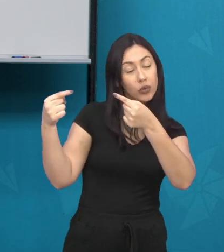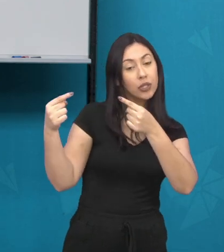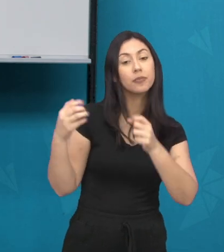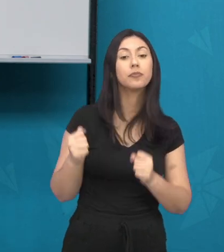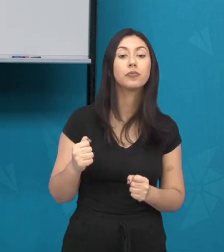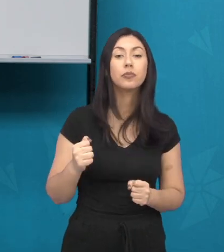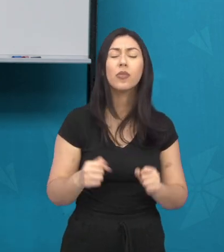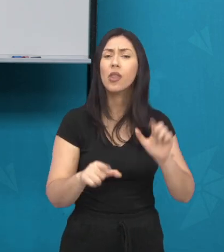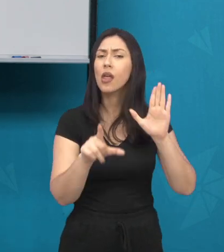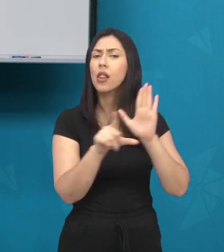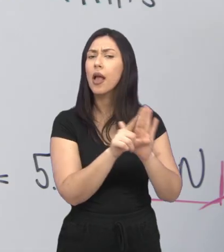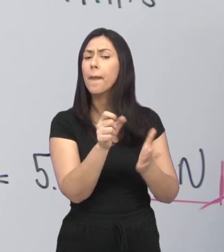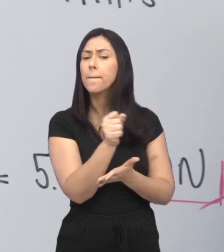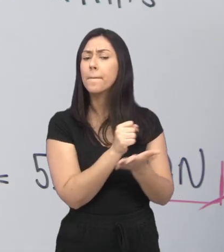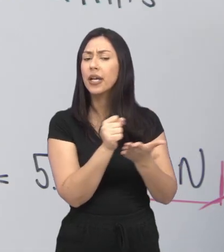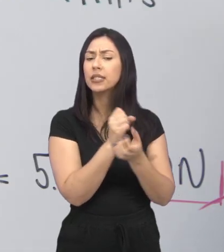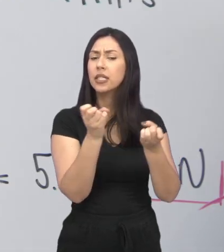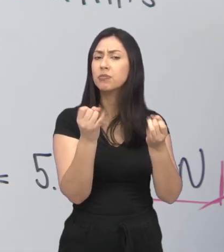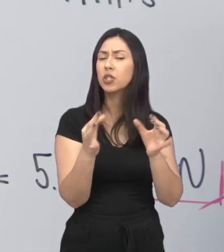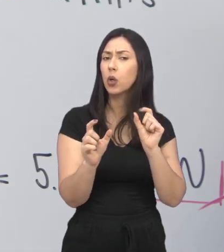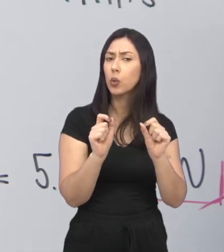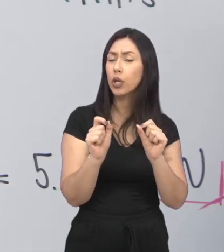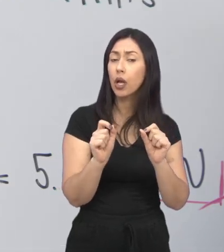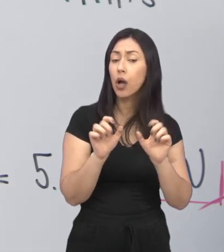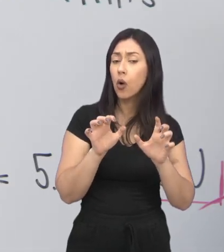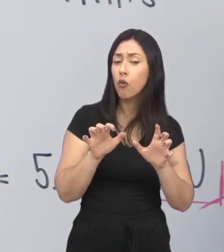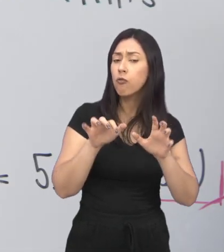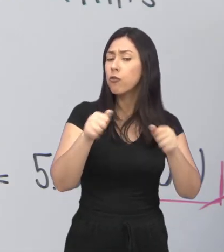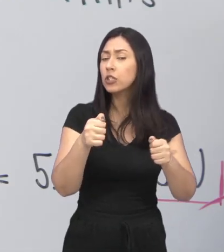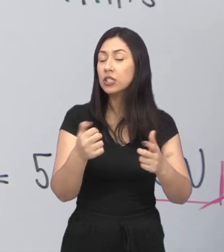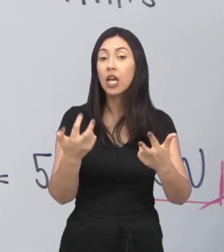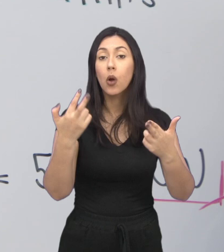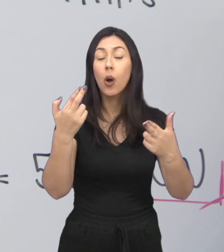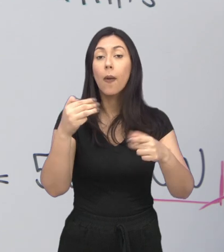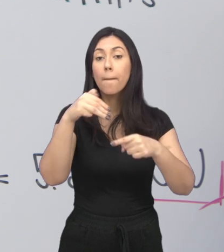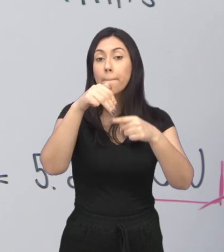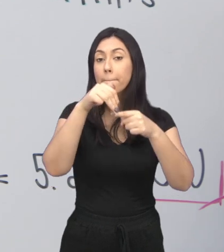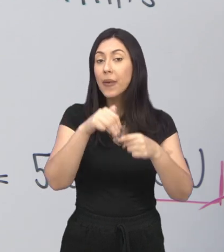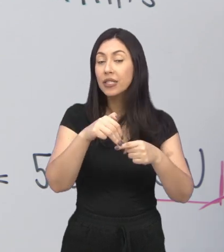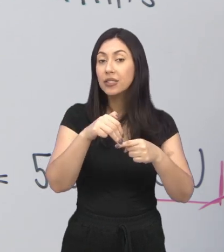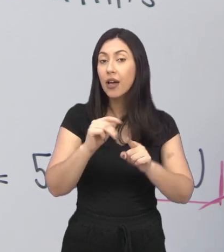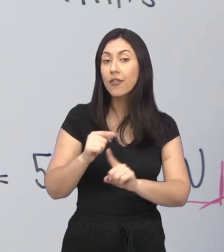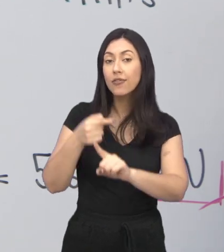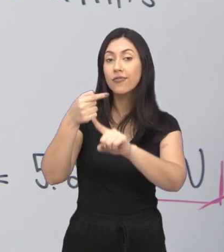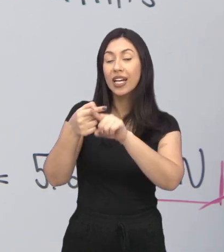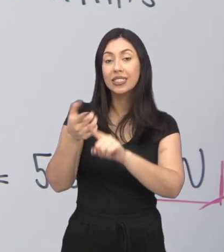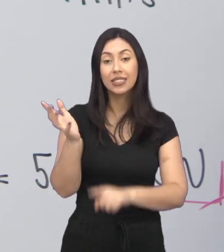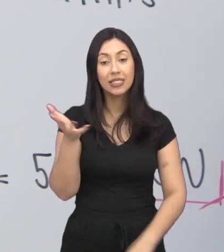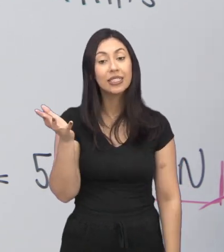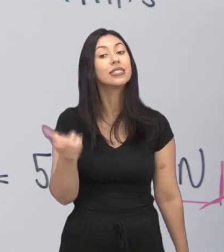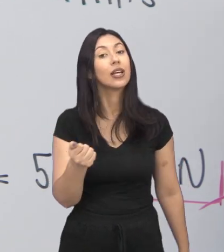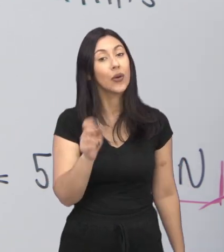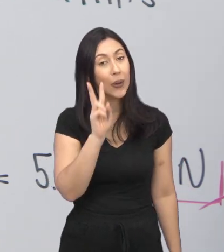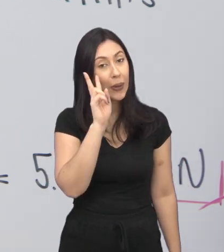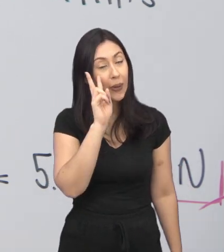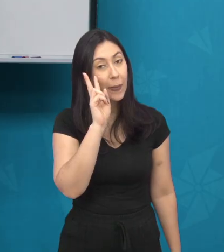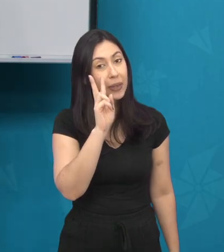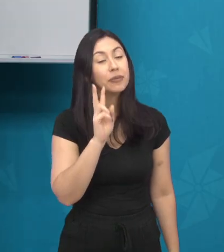fundamental da dinâmica o que que eu tenho que a força resultante é massa vezes aceleração